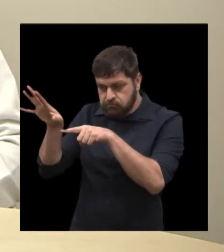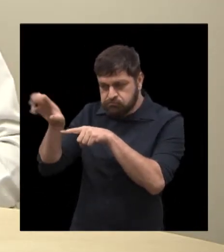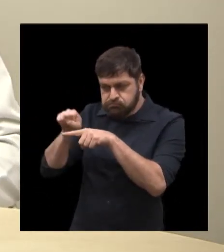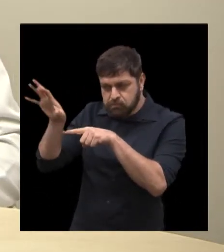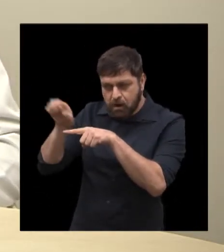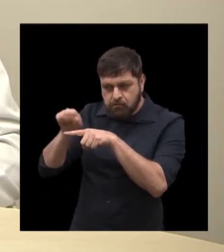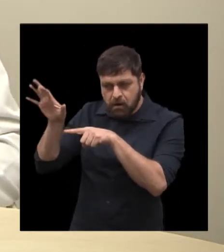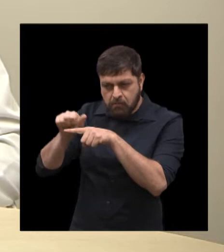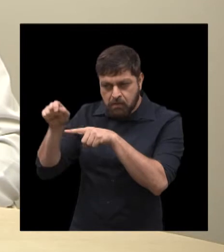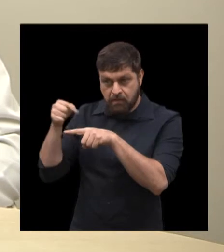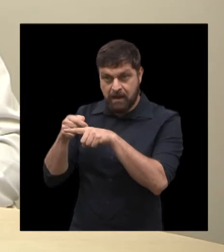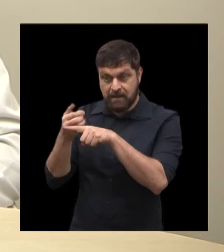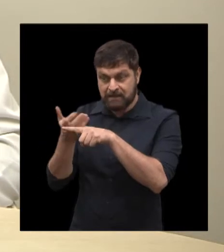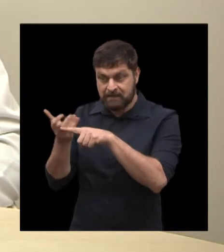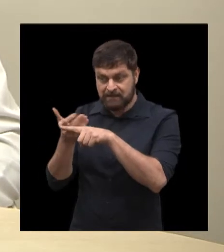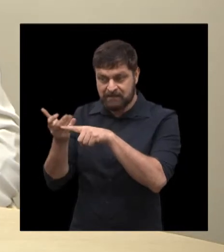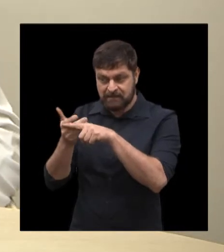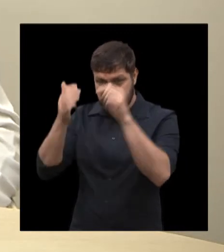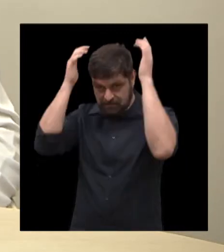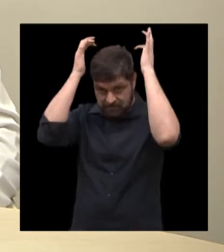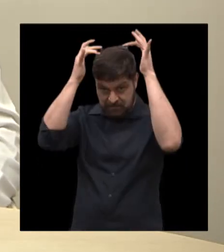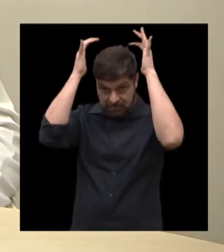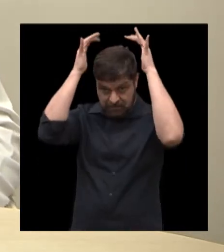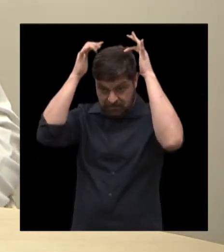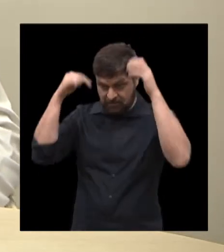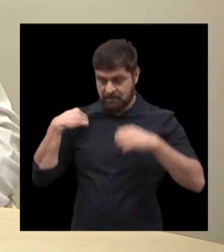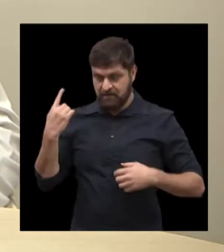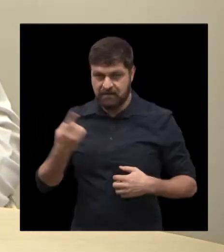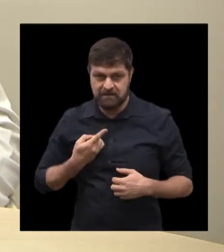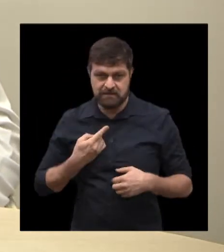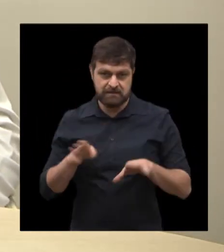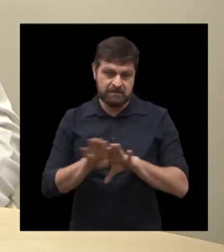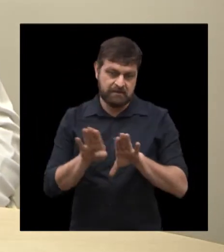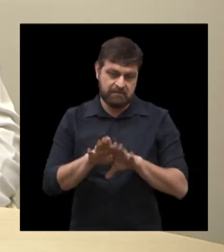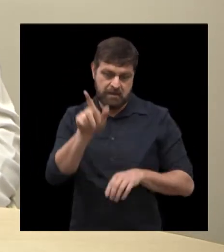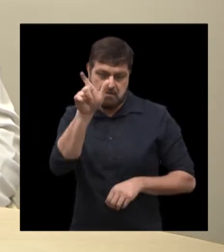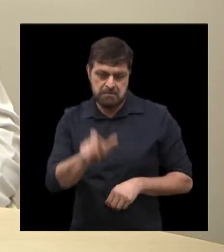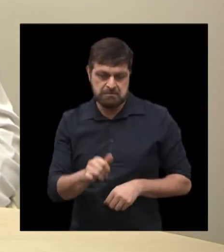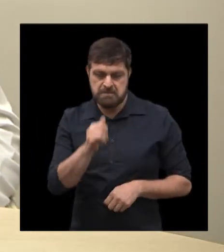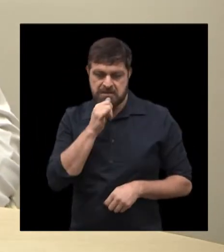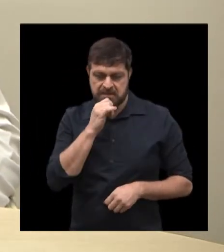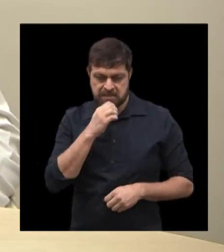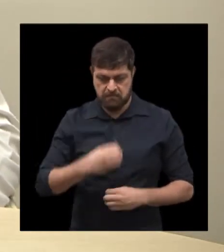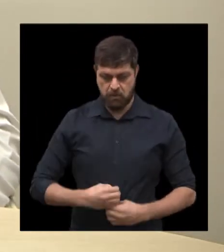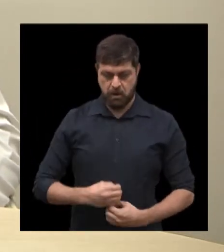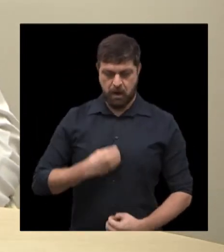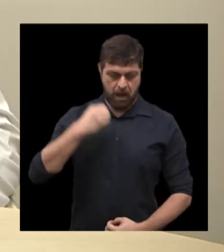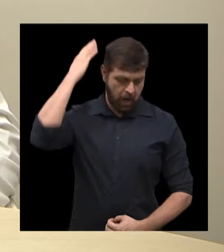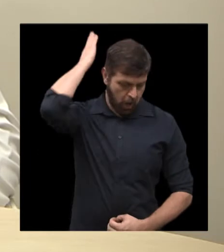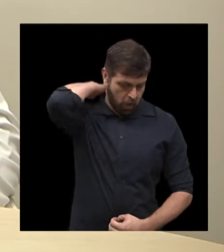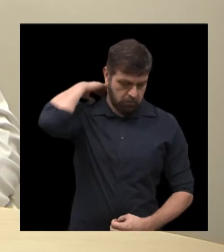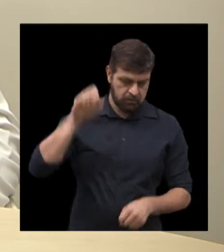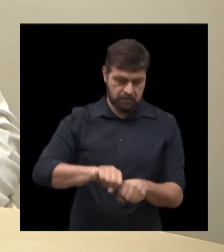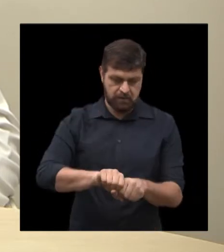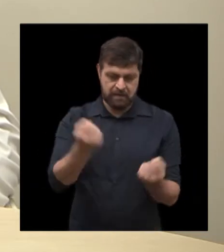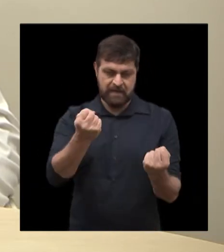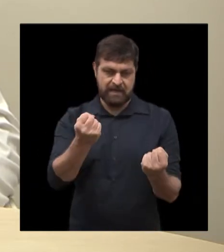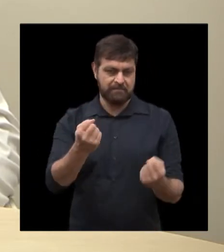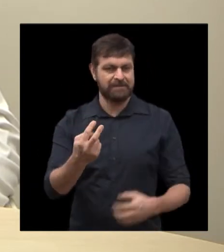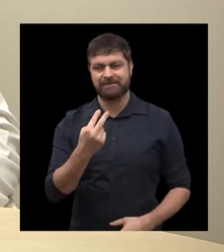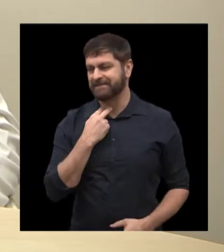sensoriais, células nervosas. Do mesmo jeito que a gente, quando uma pessoa fratura a coluna, até hoje a gente não